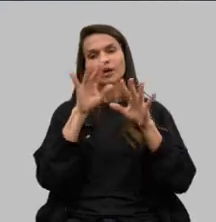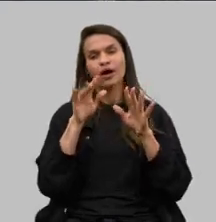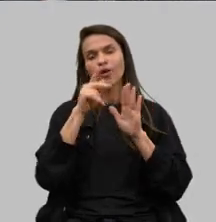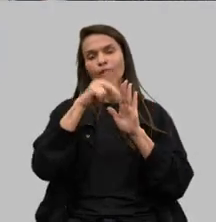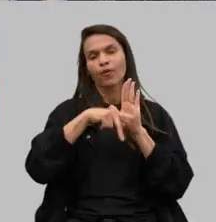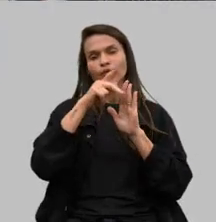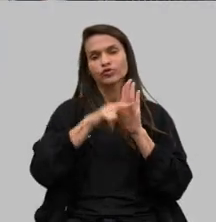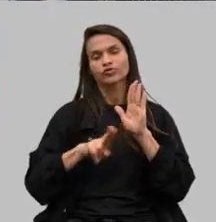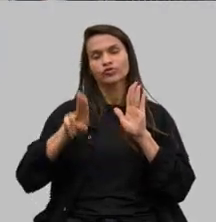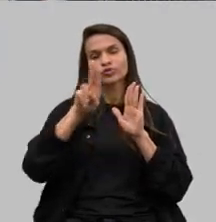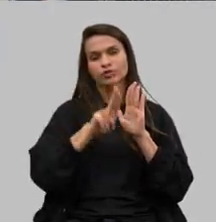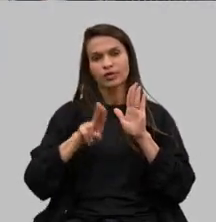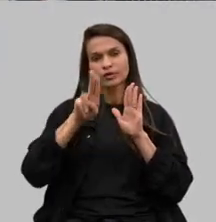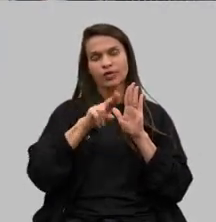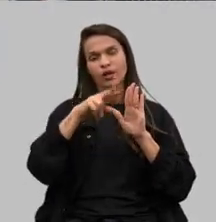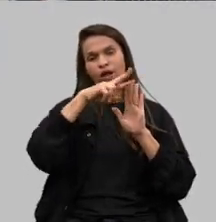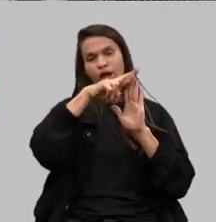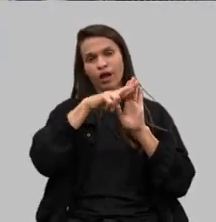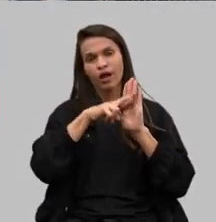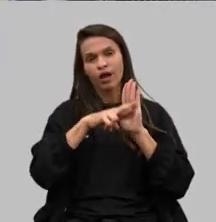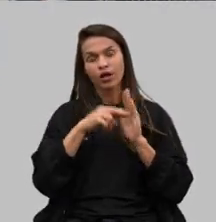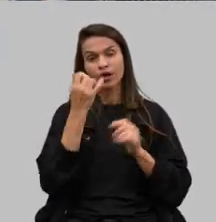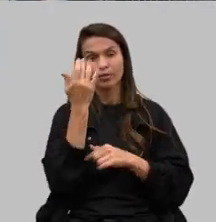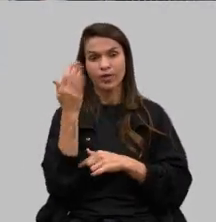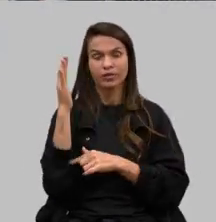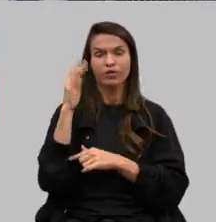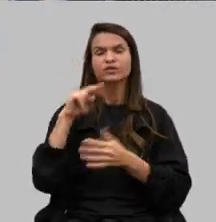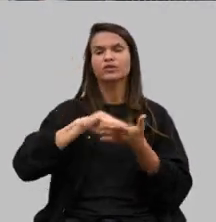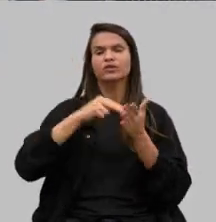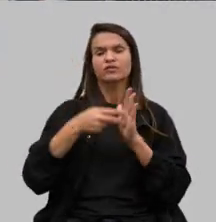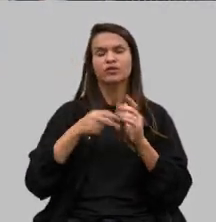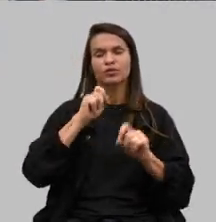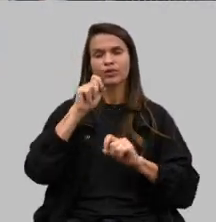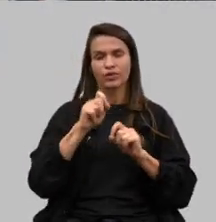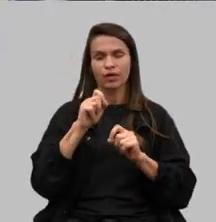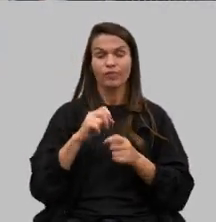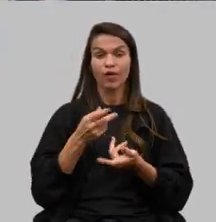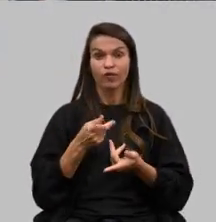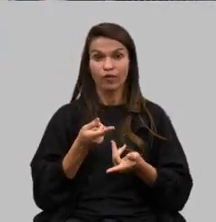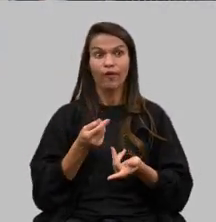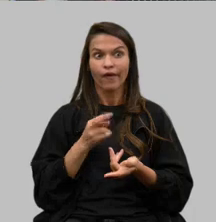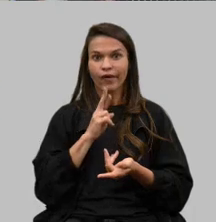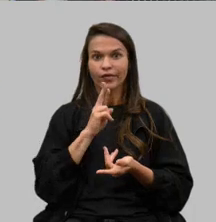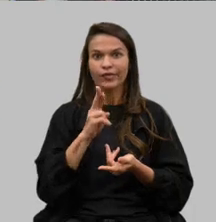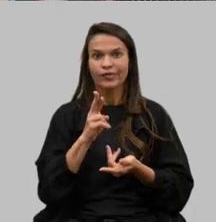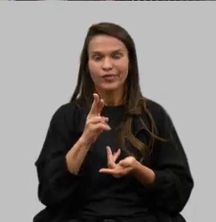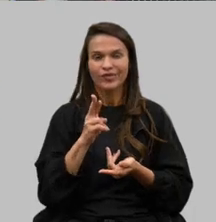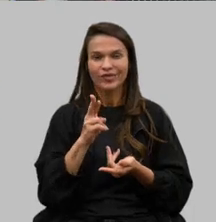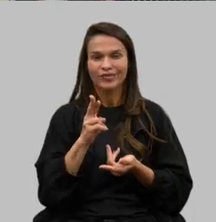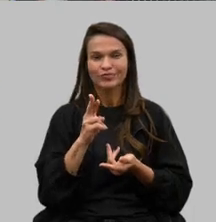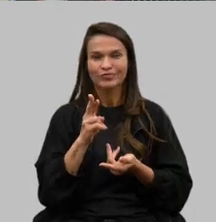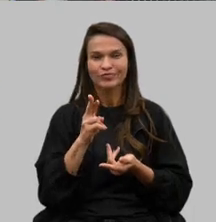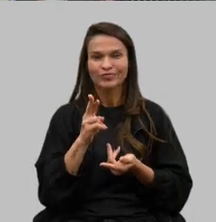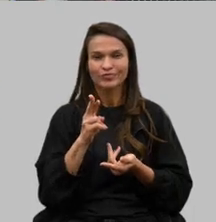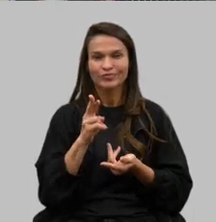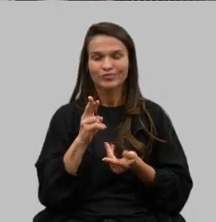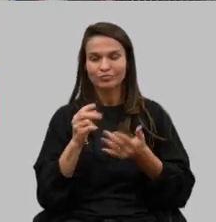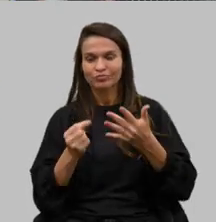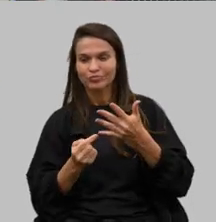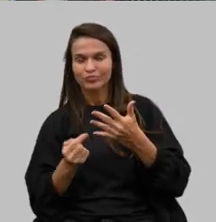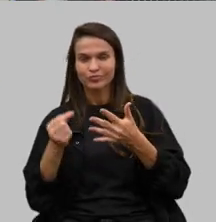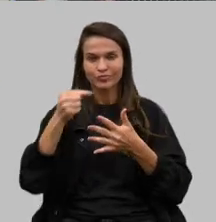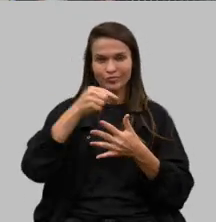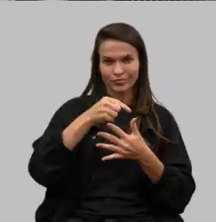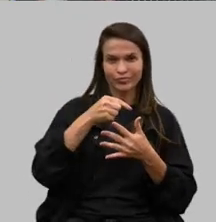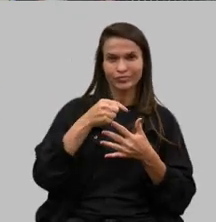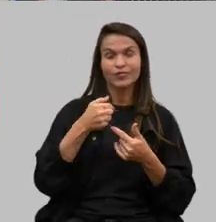otimização da regularização ambiental eu vou responder até de trás para frente eu queria muito que fosse feito pela nossa equipe porque eu tenho certeza